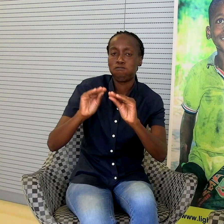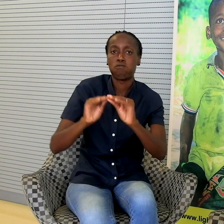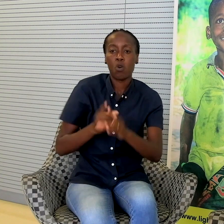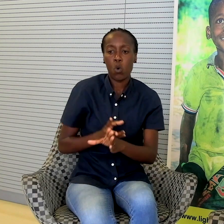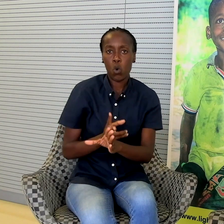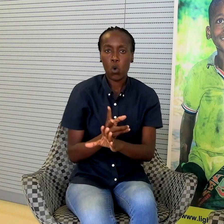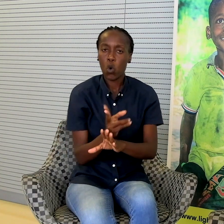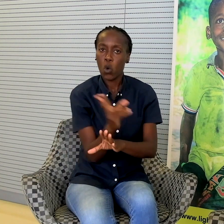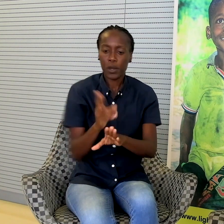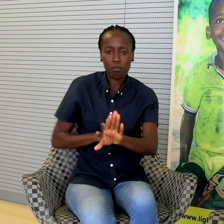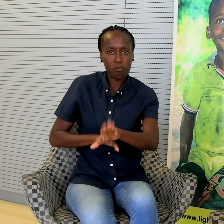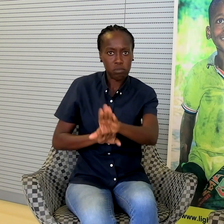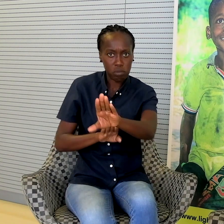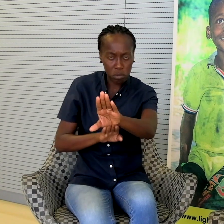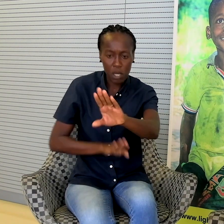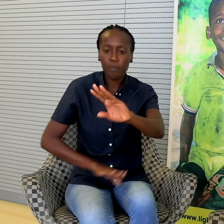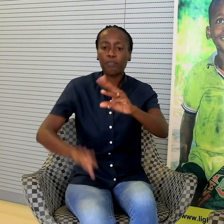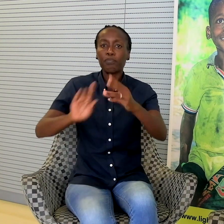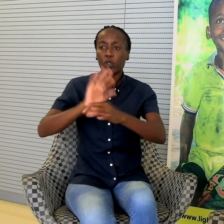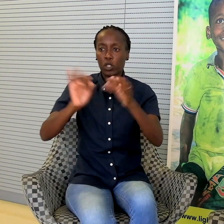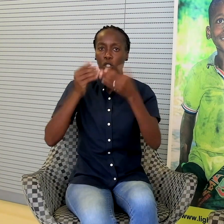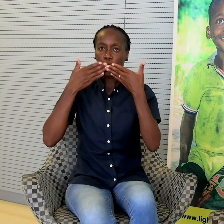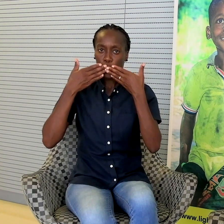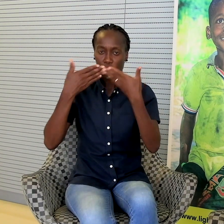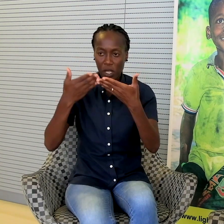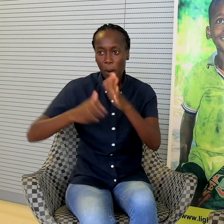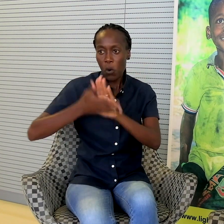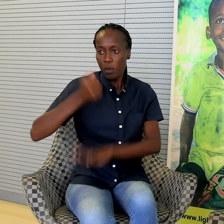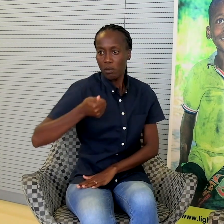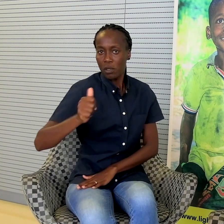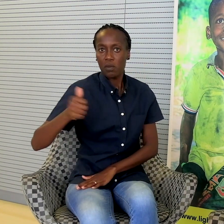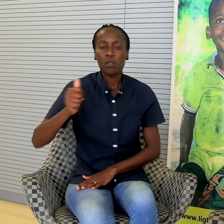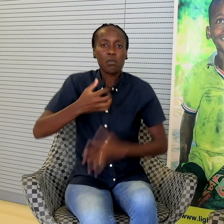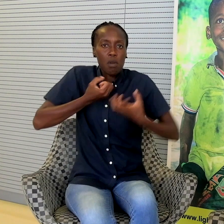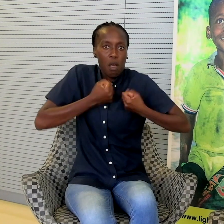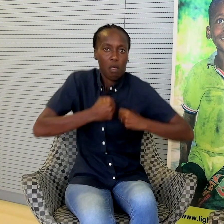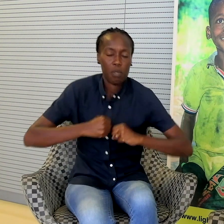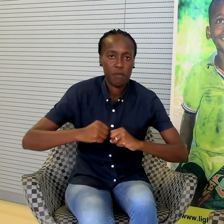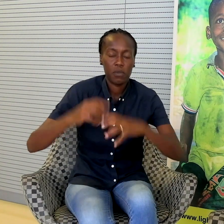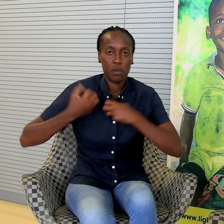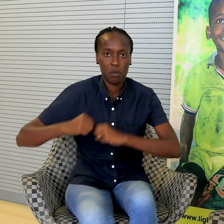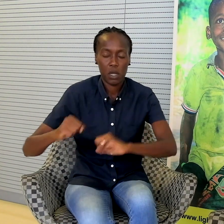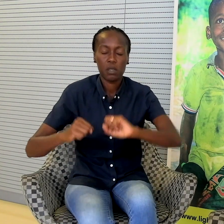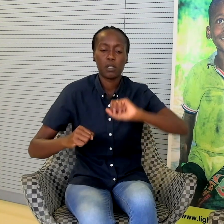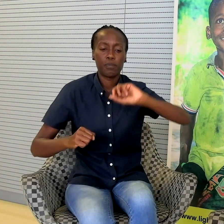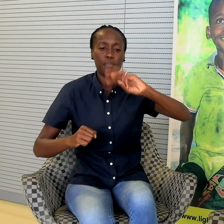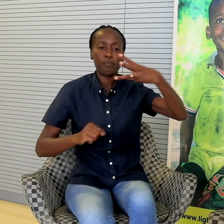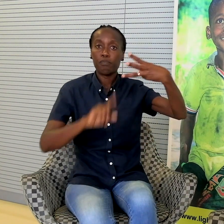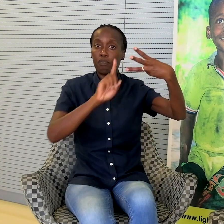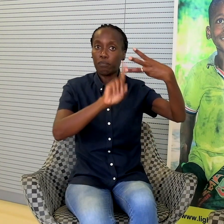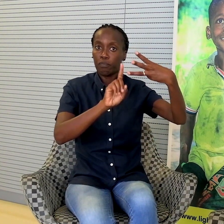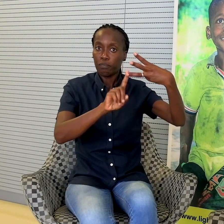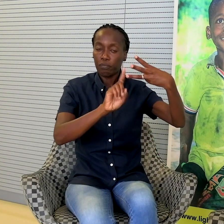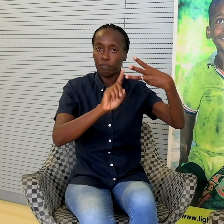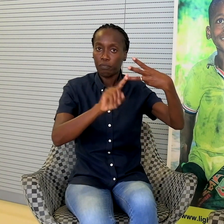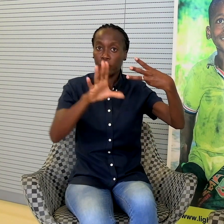entregando as máquinas de corte e costura para poderem iniciar as suas atividades, e também entrega alguns